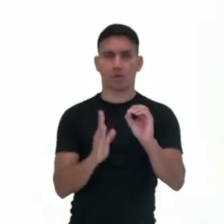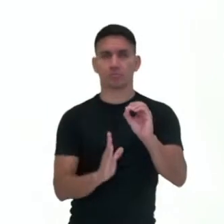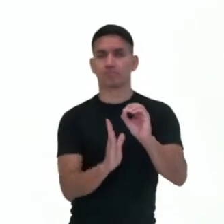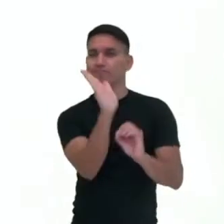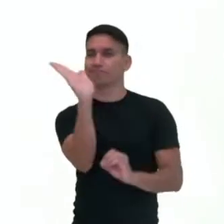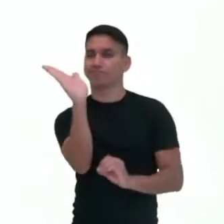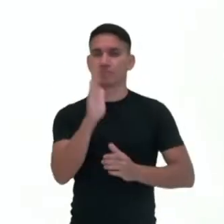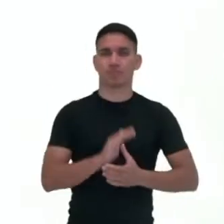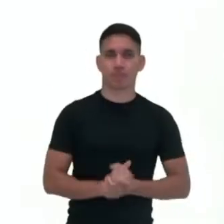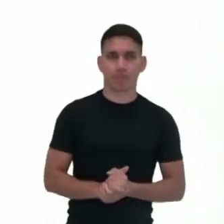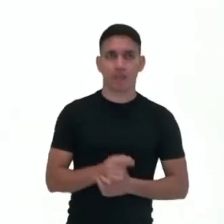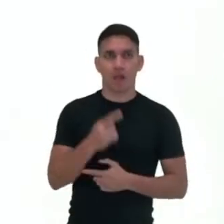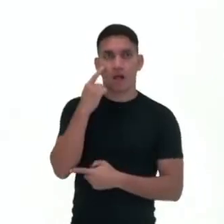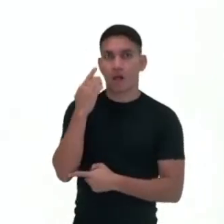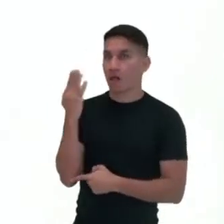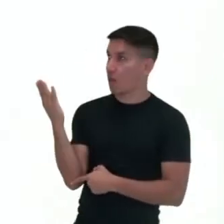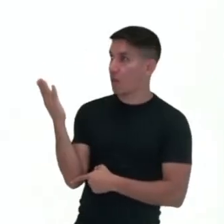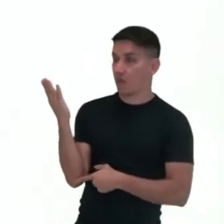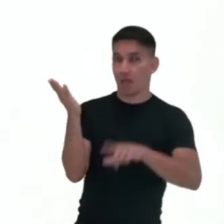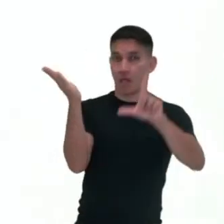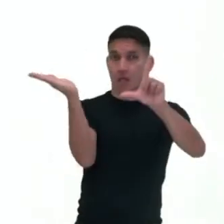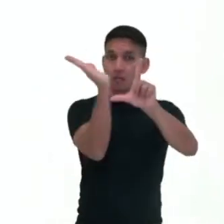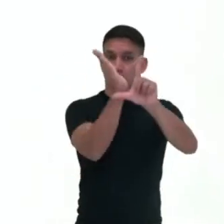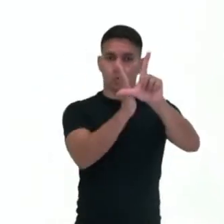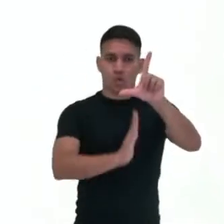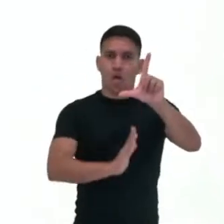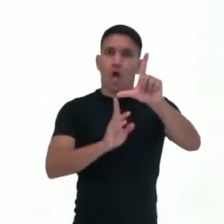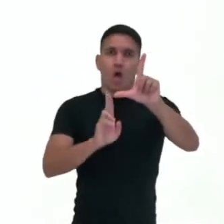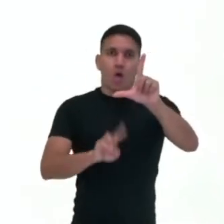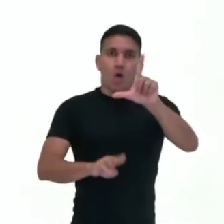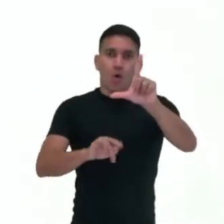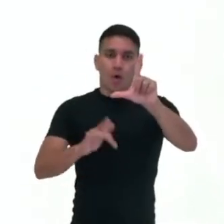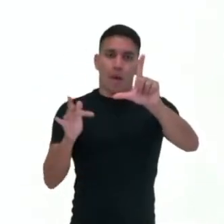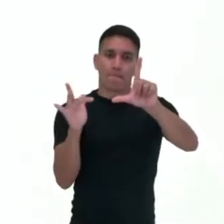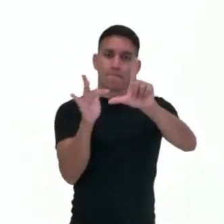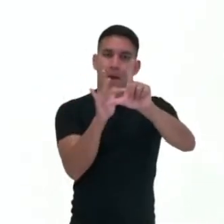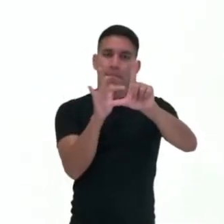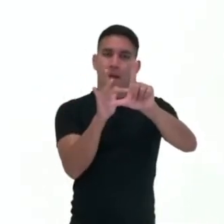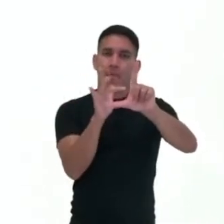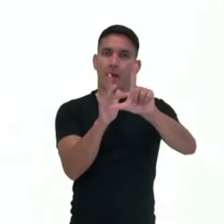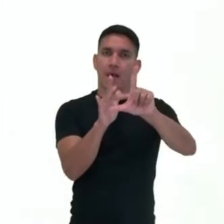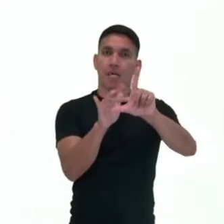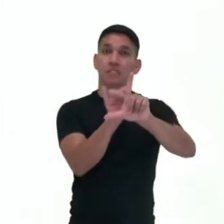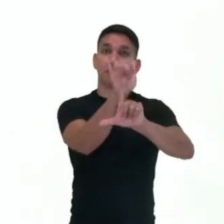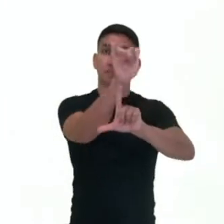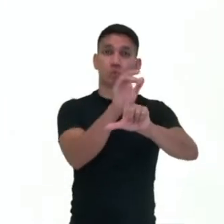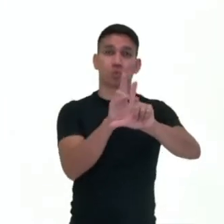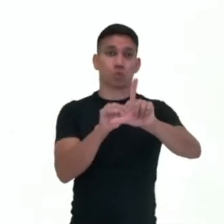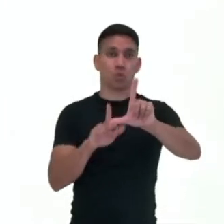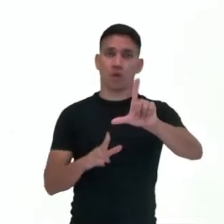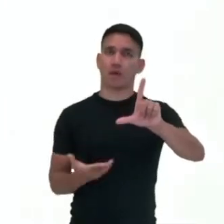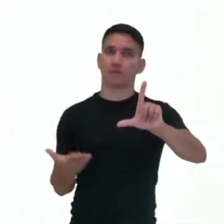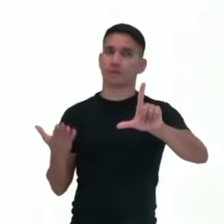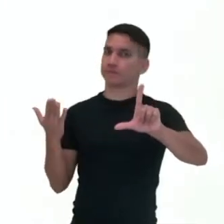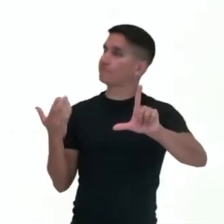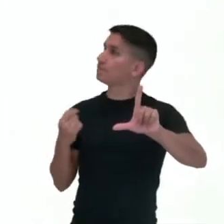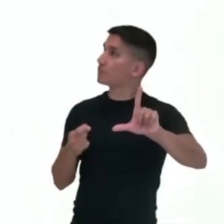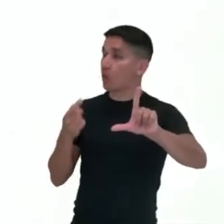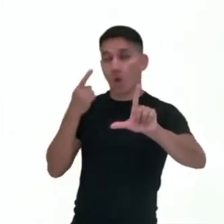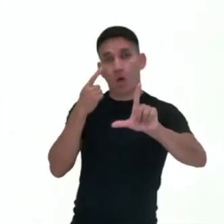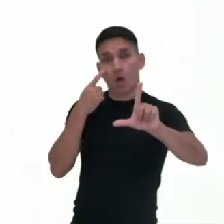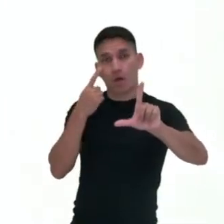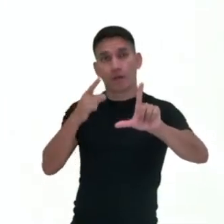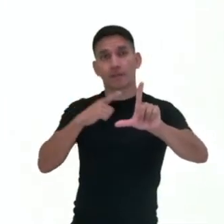Essa curva nunca encosta no eixo do y, ok? Aqui, esqueci de falar nisso, ó. A